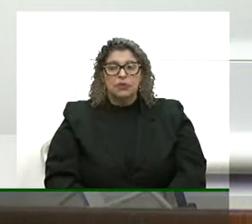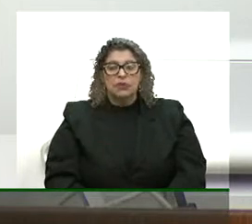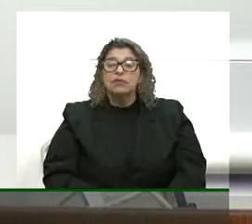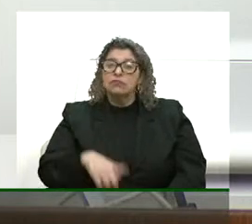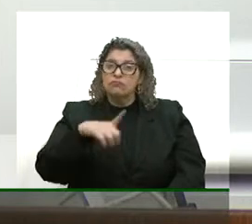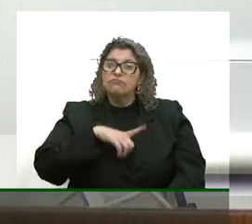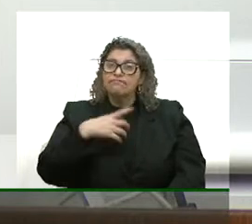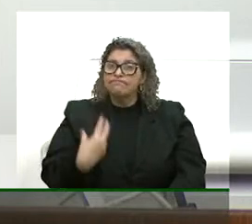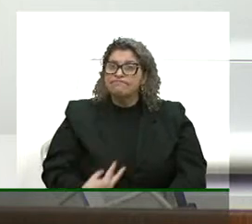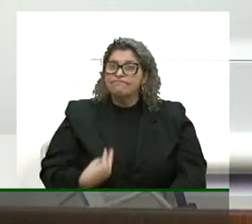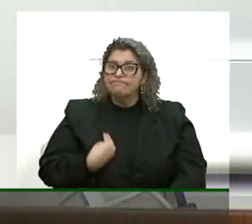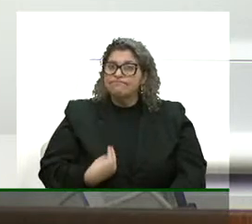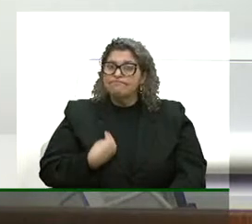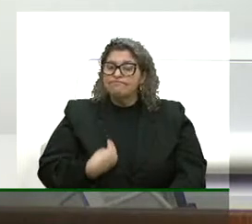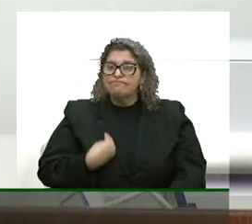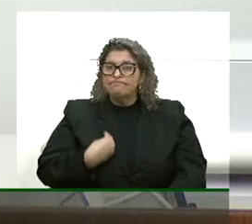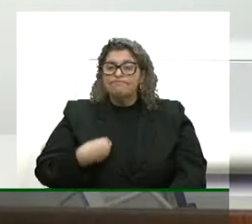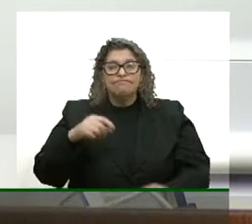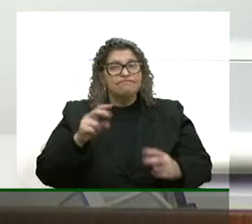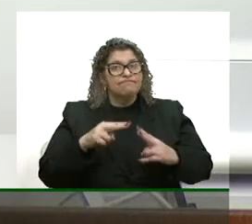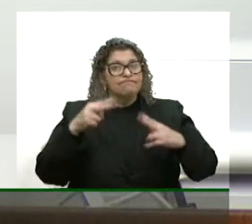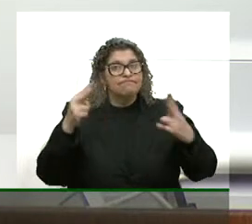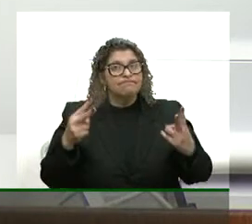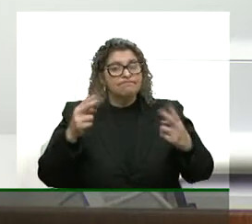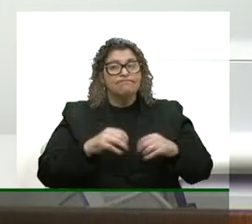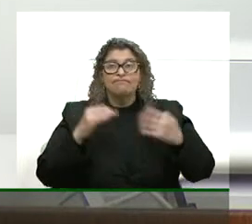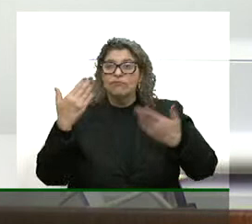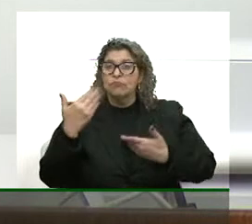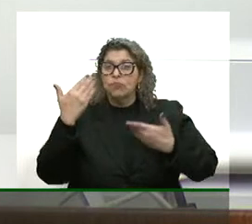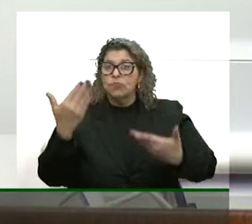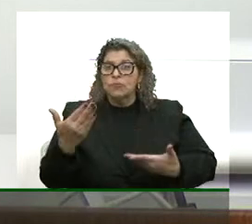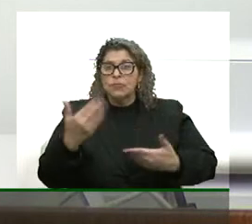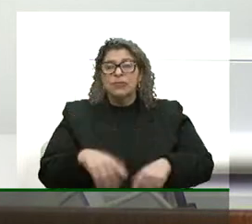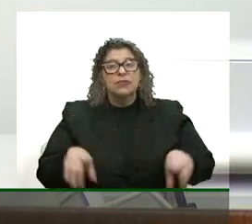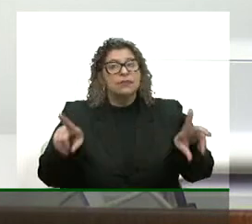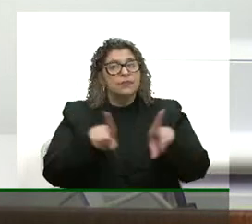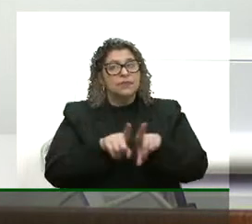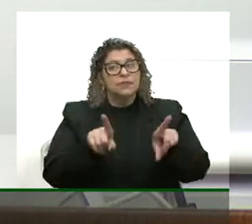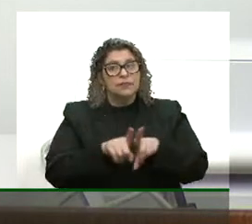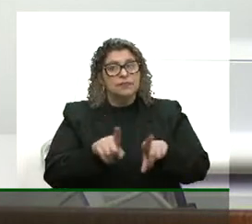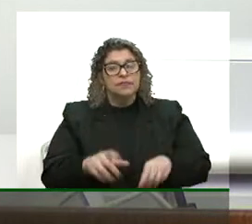estiveram presentes na nossa sessão virtual. Agradecer também